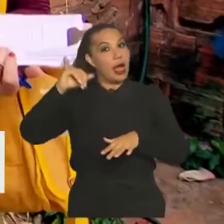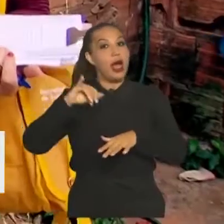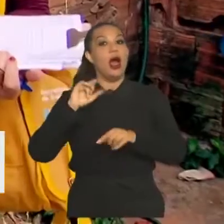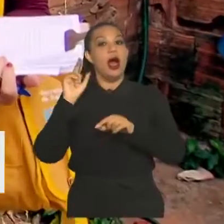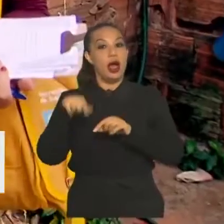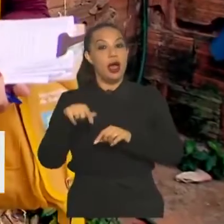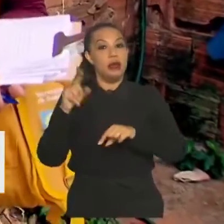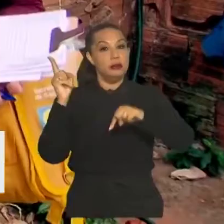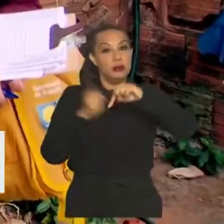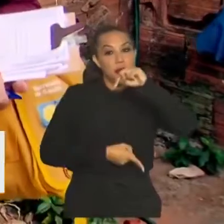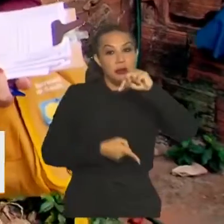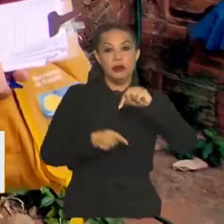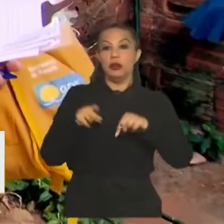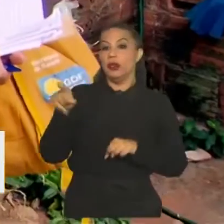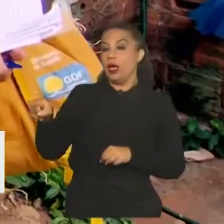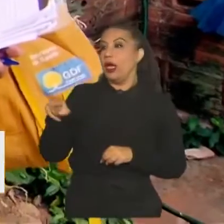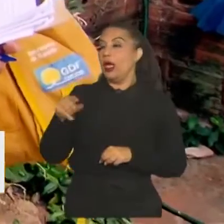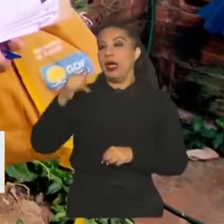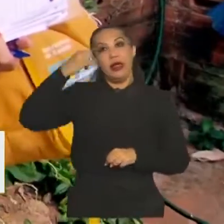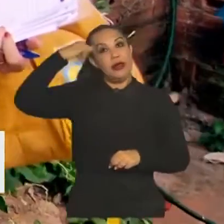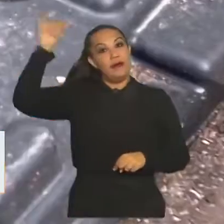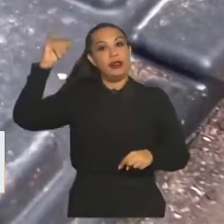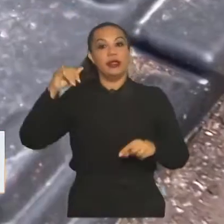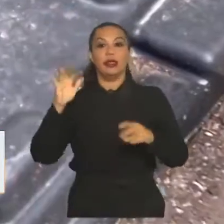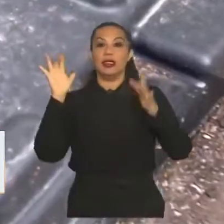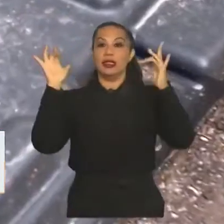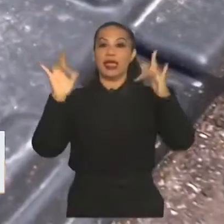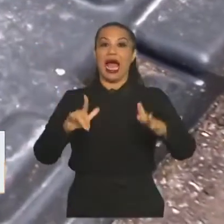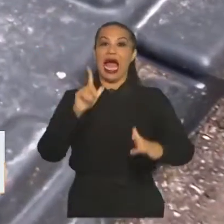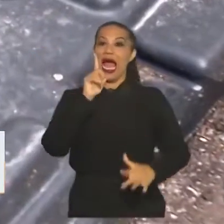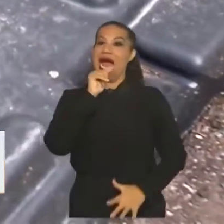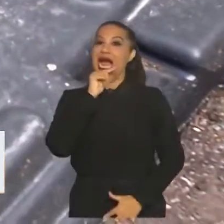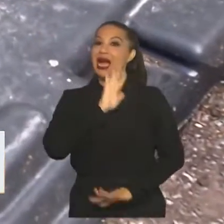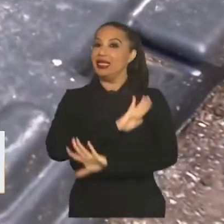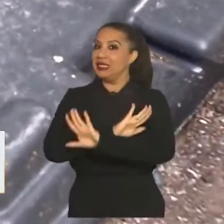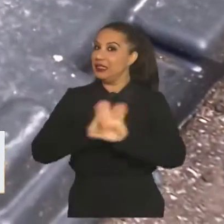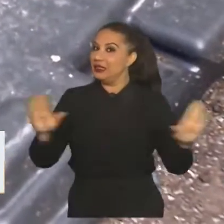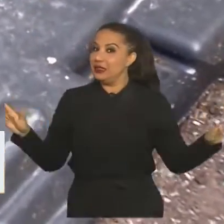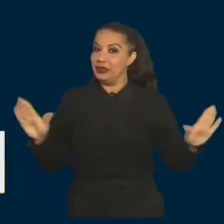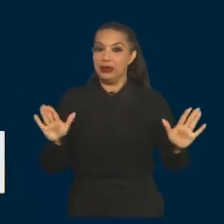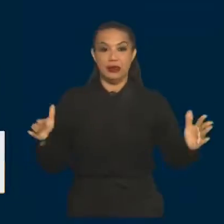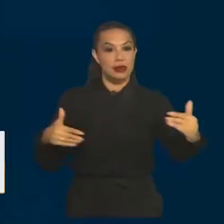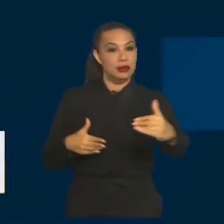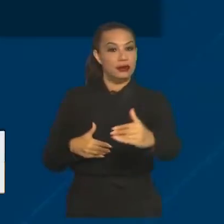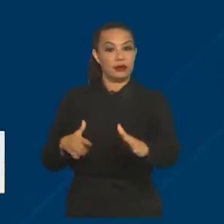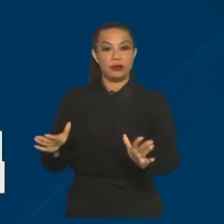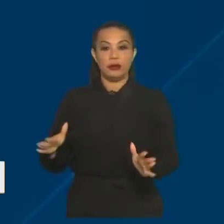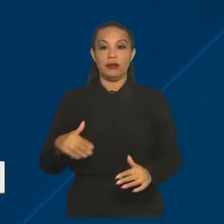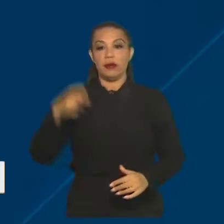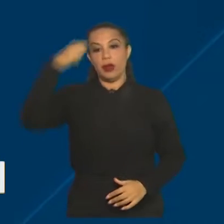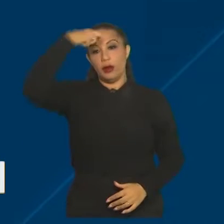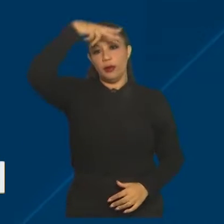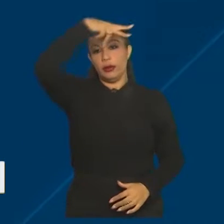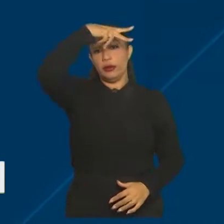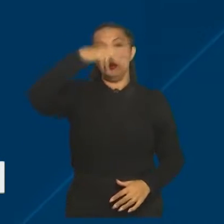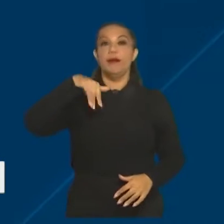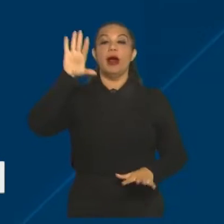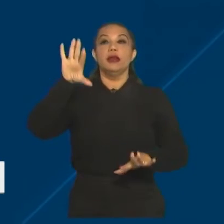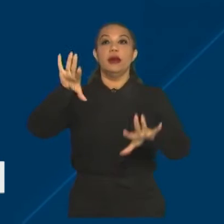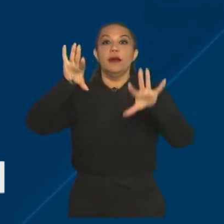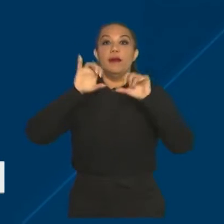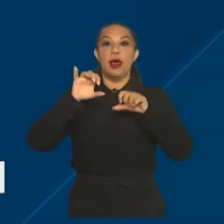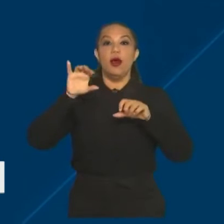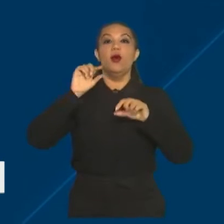aedes aegypti é não deixar água parada em qualquer tipo de recipiente entre os municípios que mais